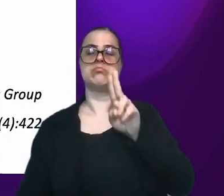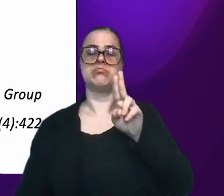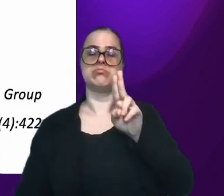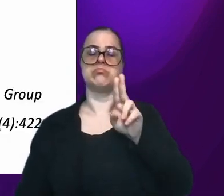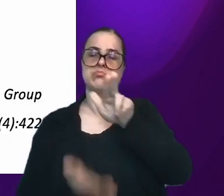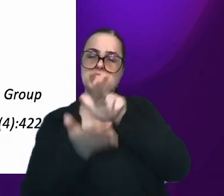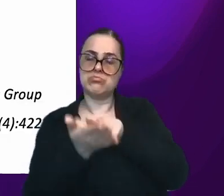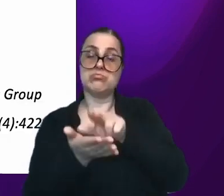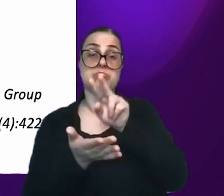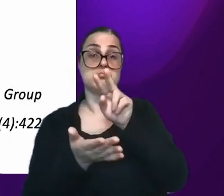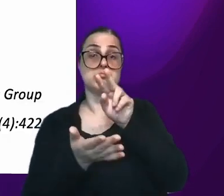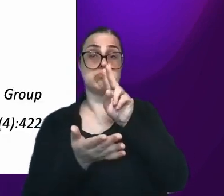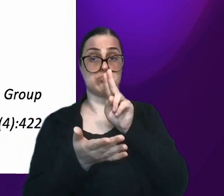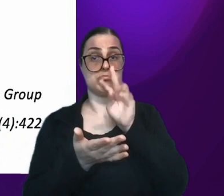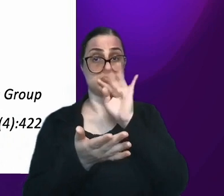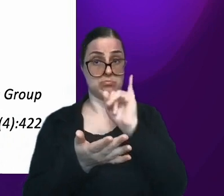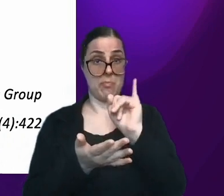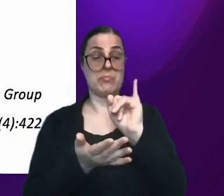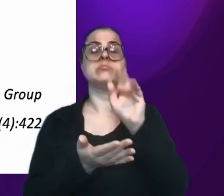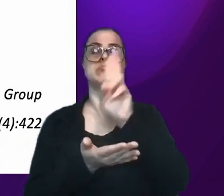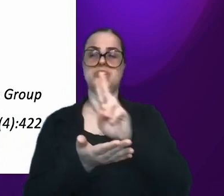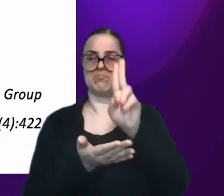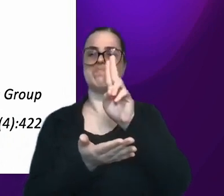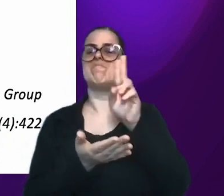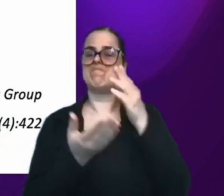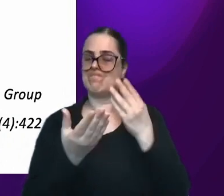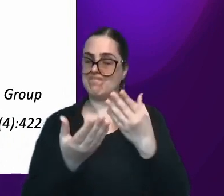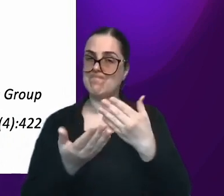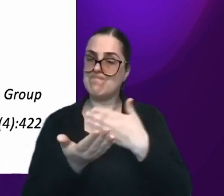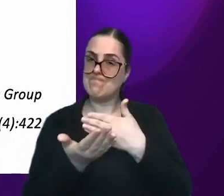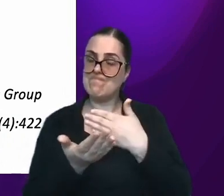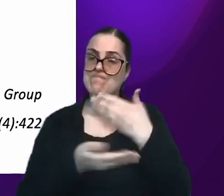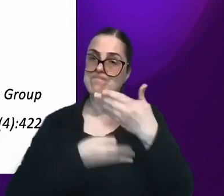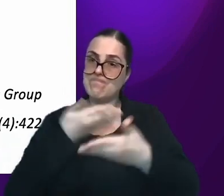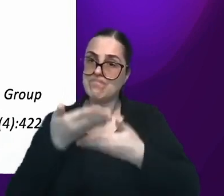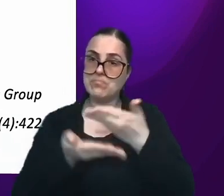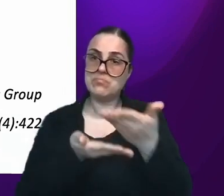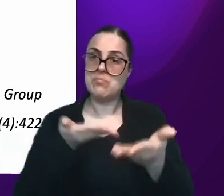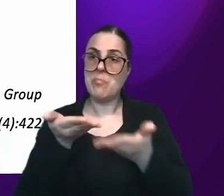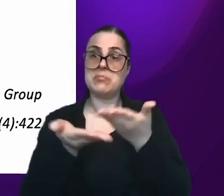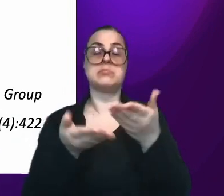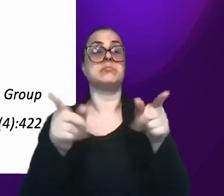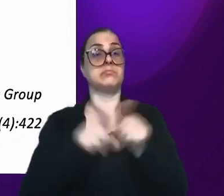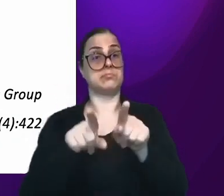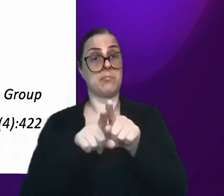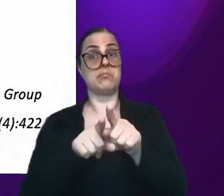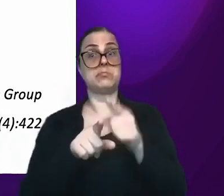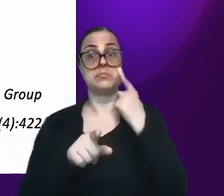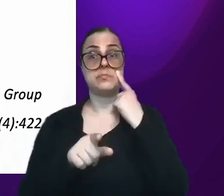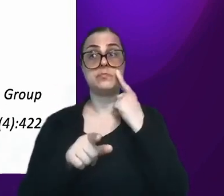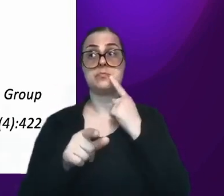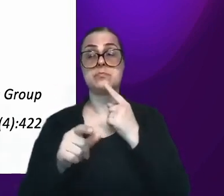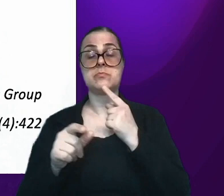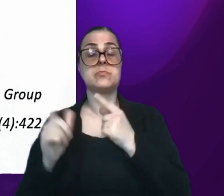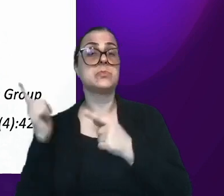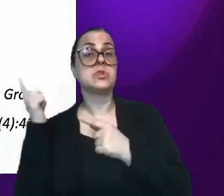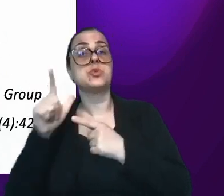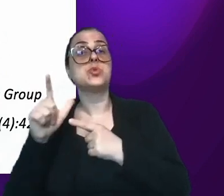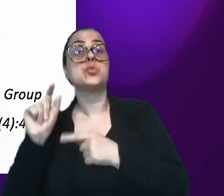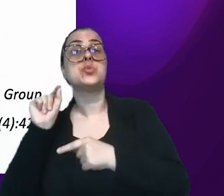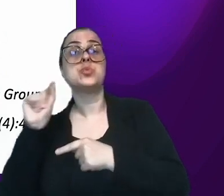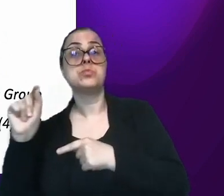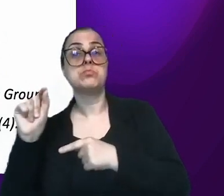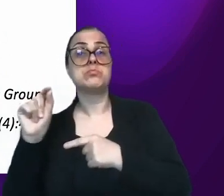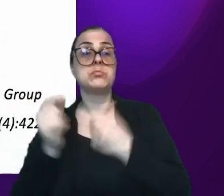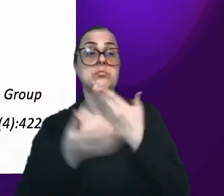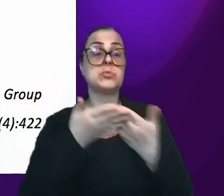a sobrecarga volêmica, em termos práticos, ela é definida pela relação dos ganhos e perdas em relação ao peso de entrada do paciente.